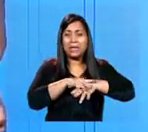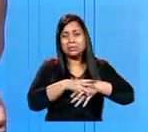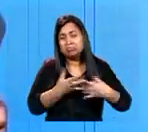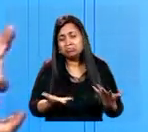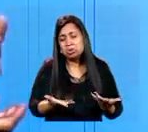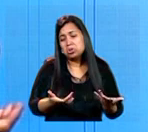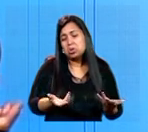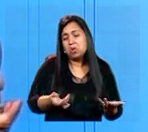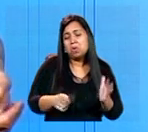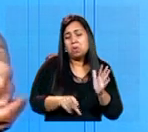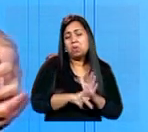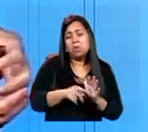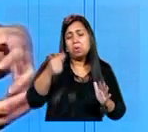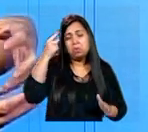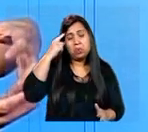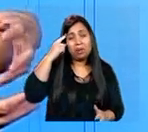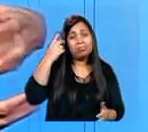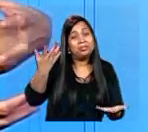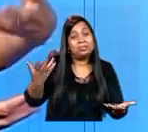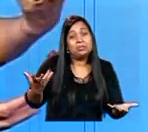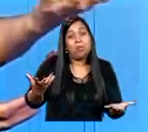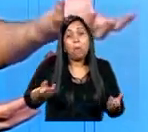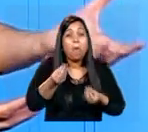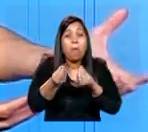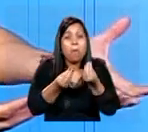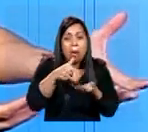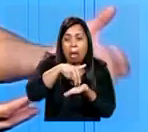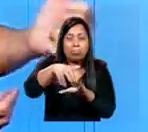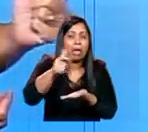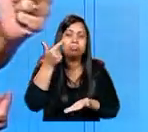associada, ou tem um trauma craniano e ele não tem como